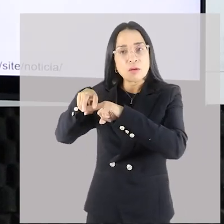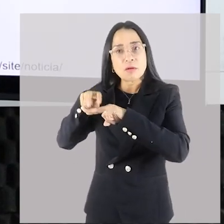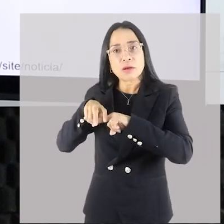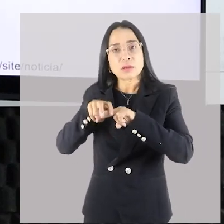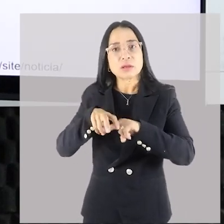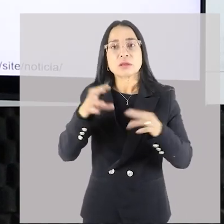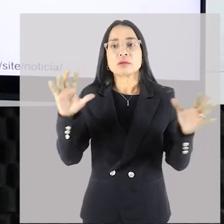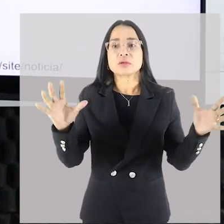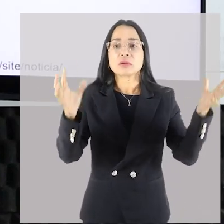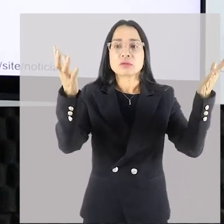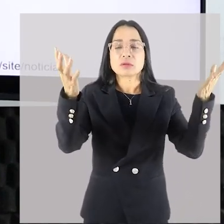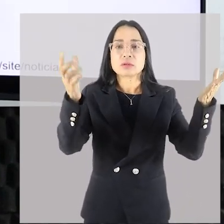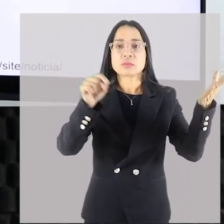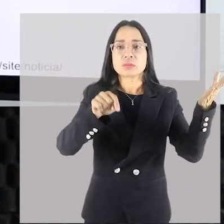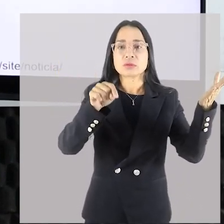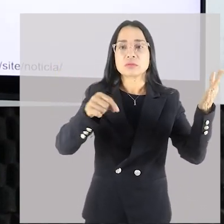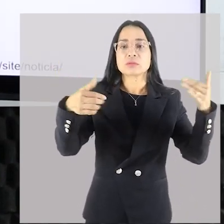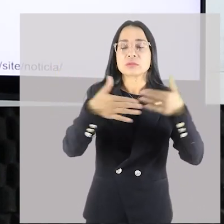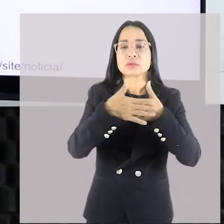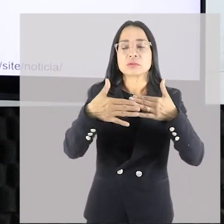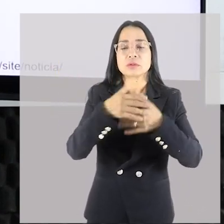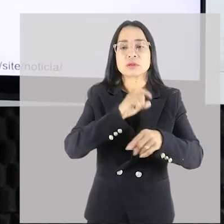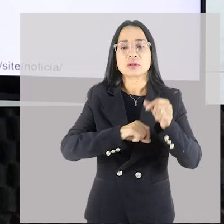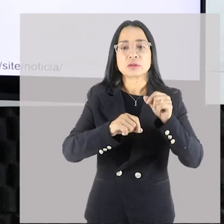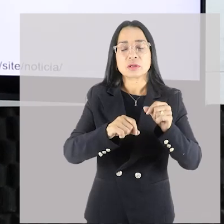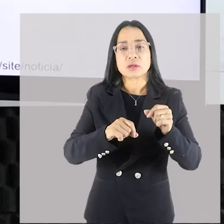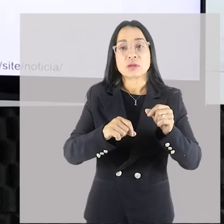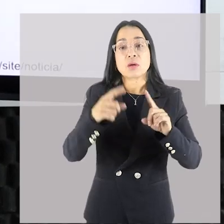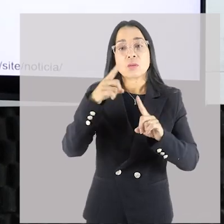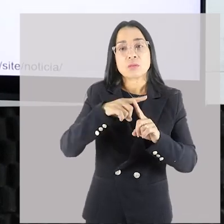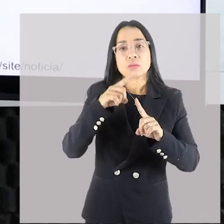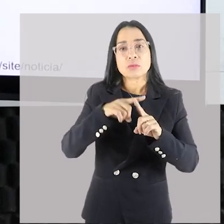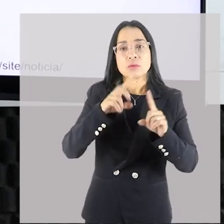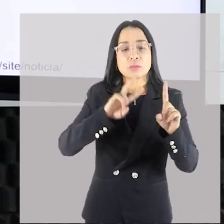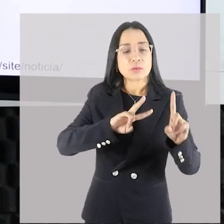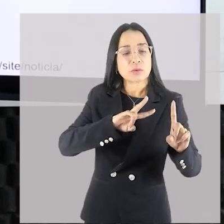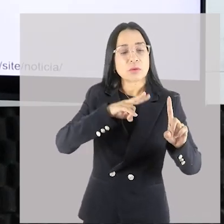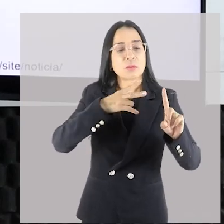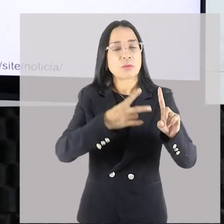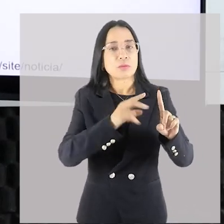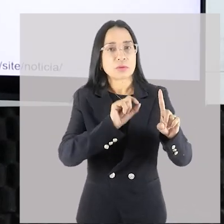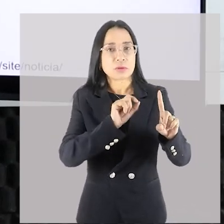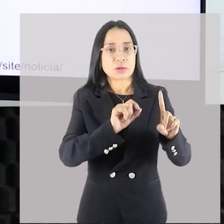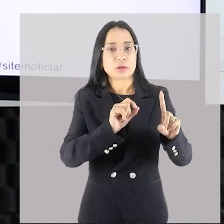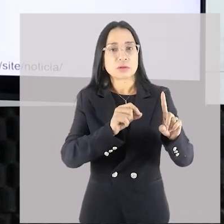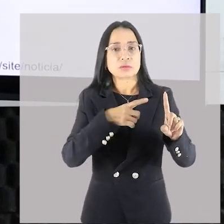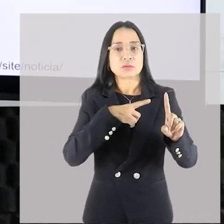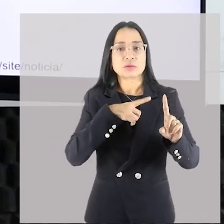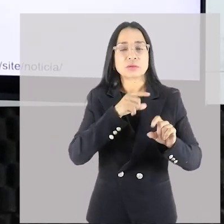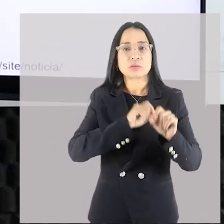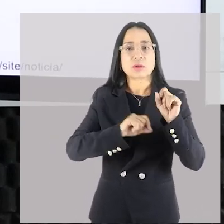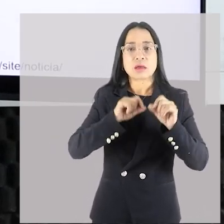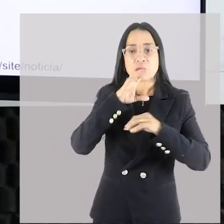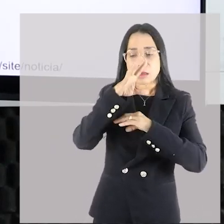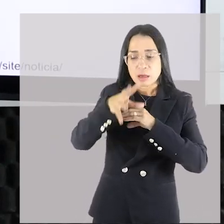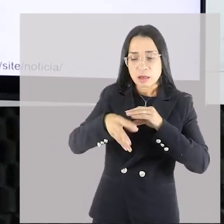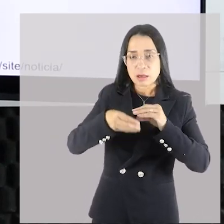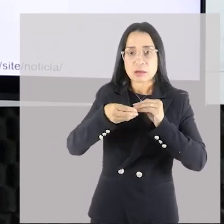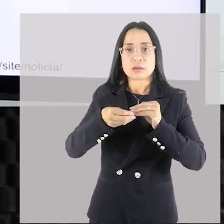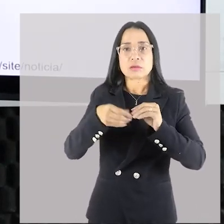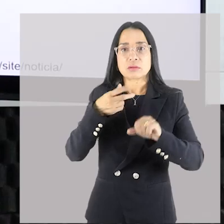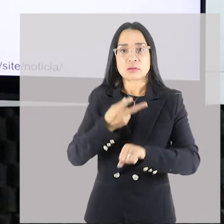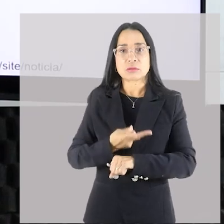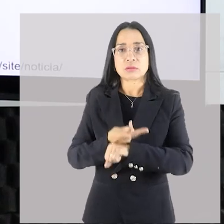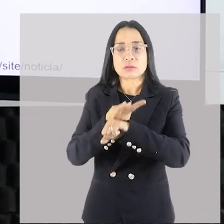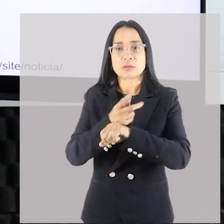ocorriam na cidade, eles tinham alguns tipos de privilégios que valiam e iam agregado à sua